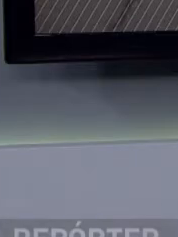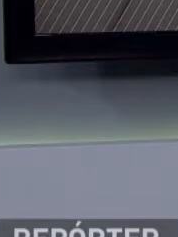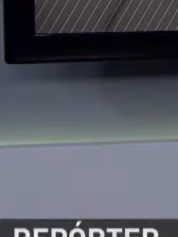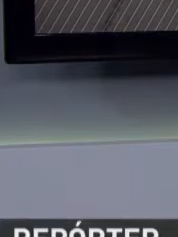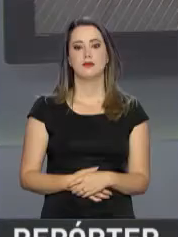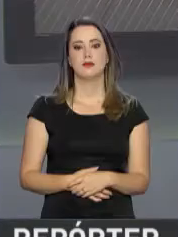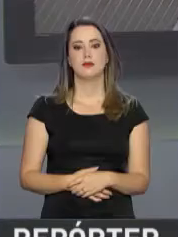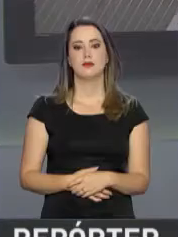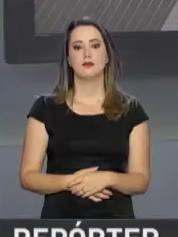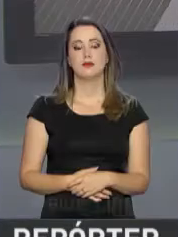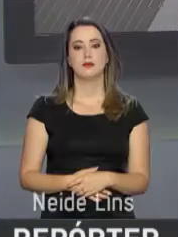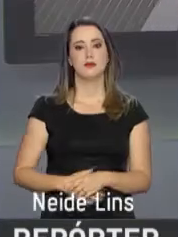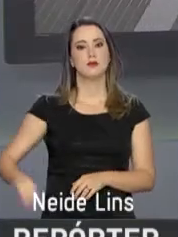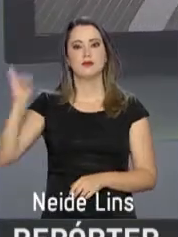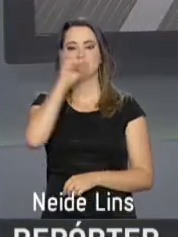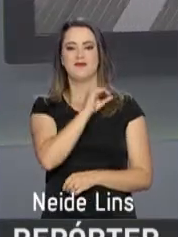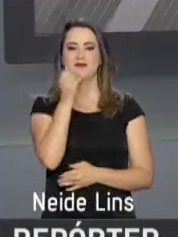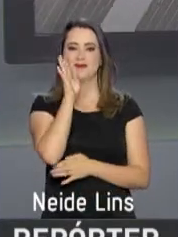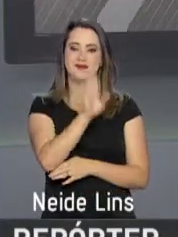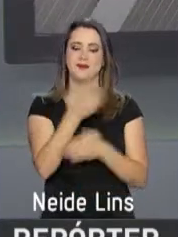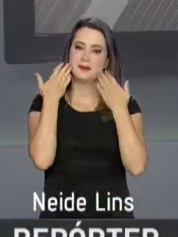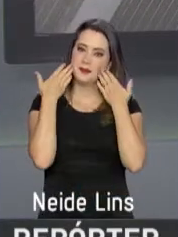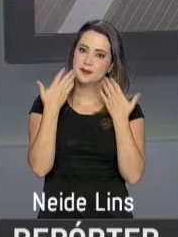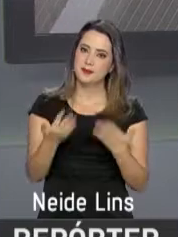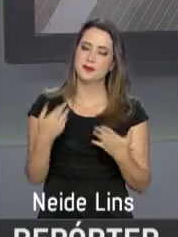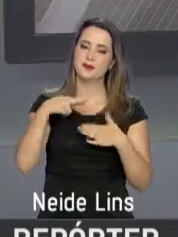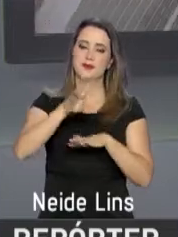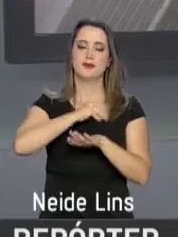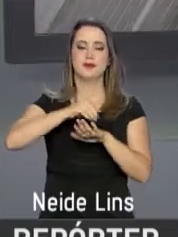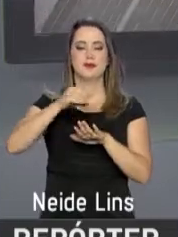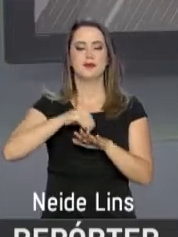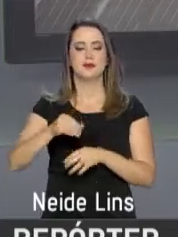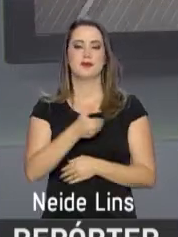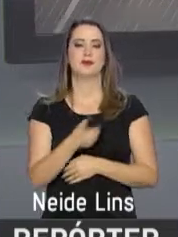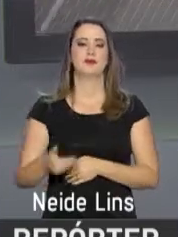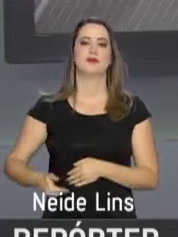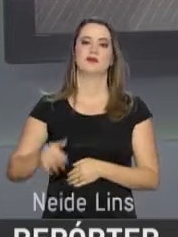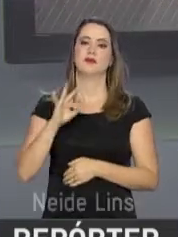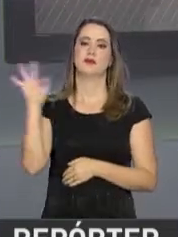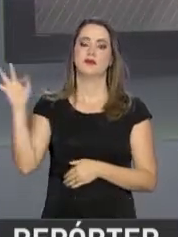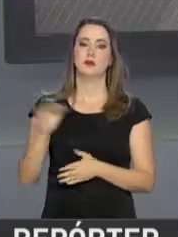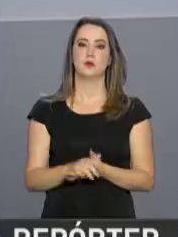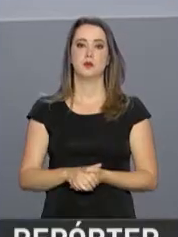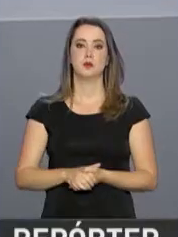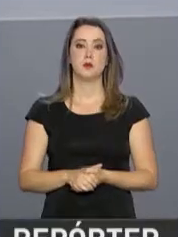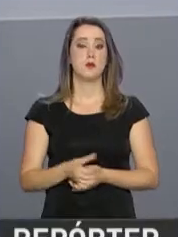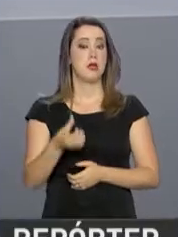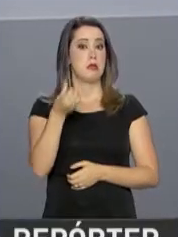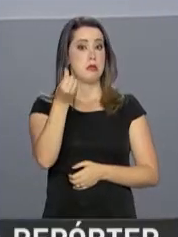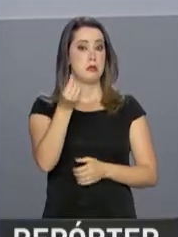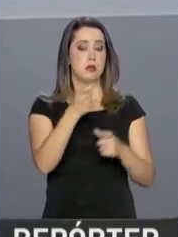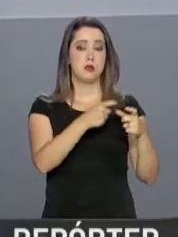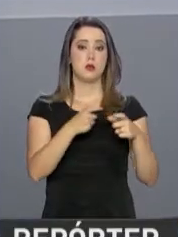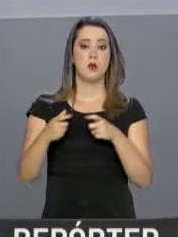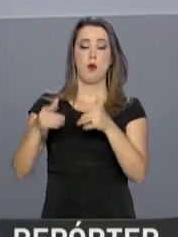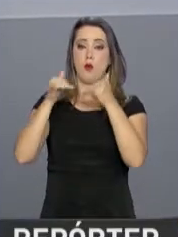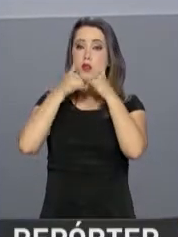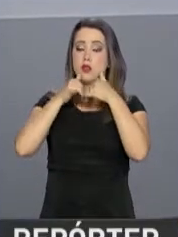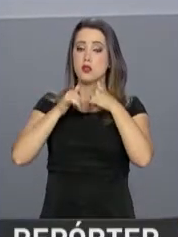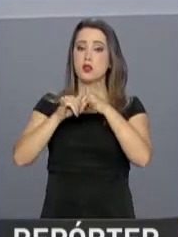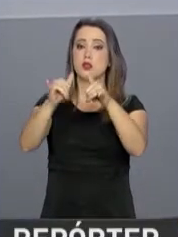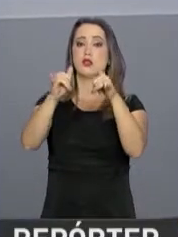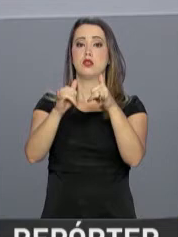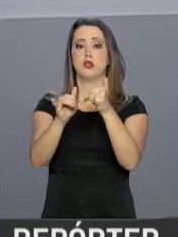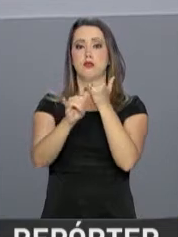Olá, boa tarde. Começa agora o repórter NBR com as notícias do governo federal. Seis distribuidoras de energia